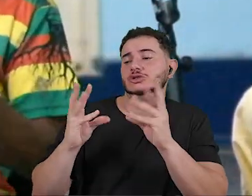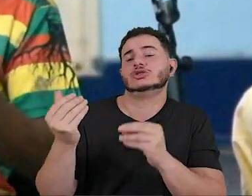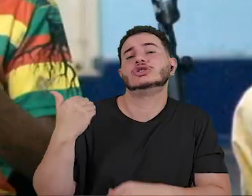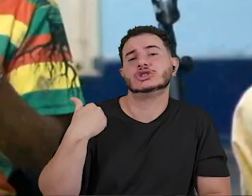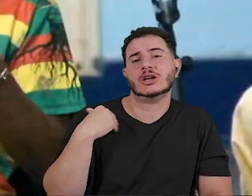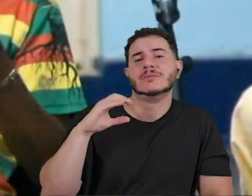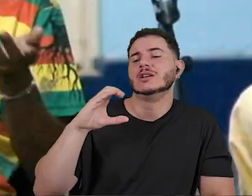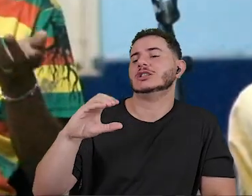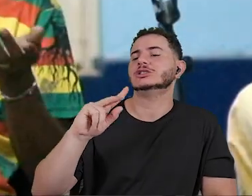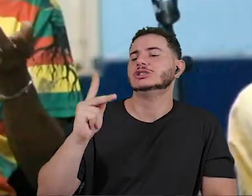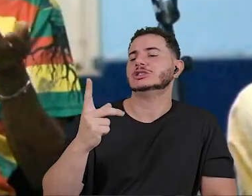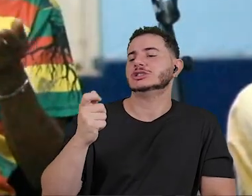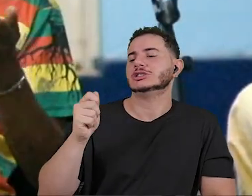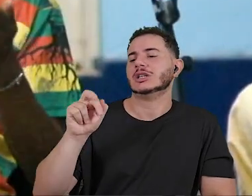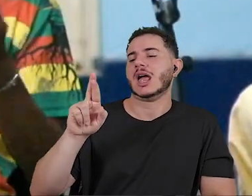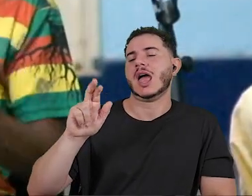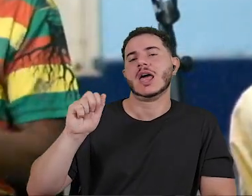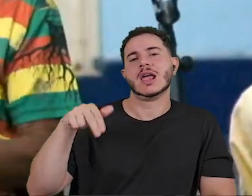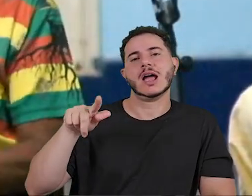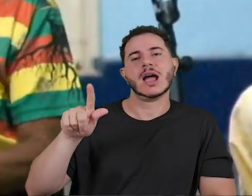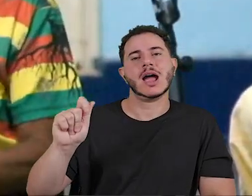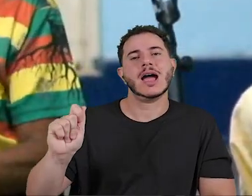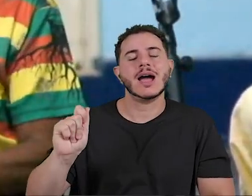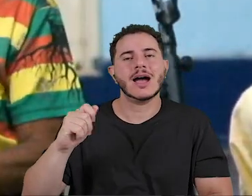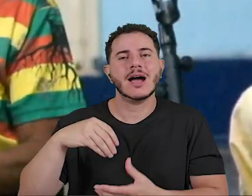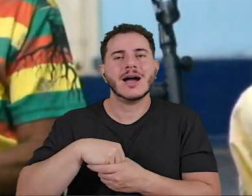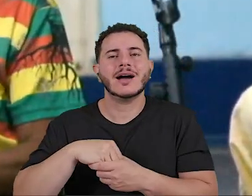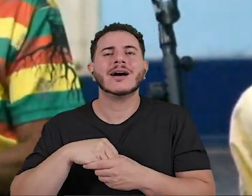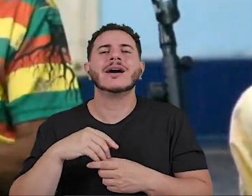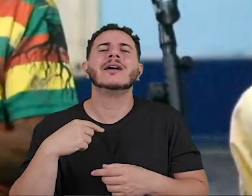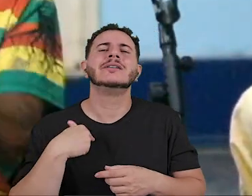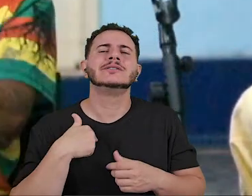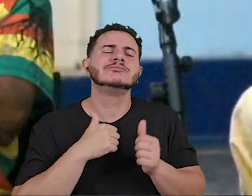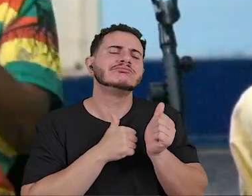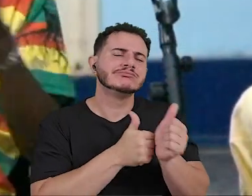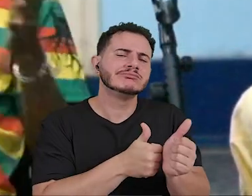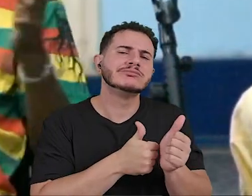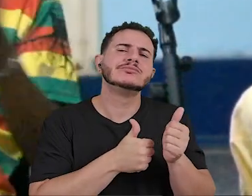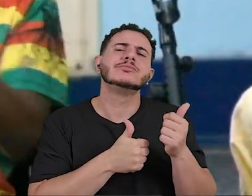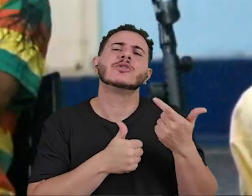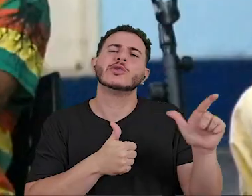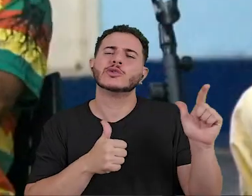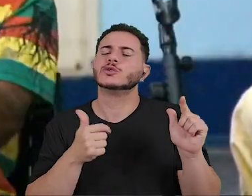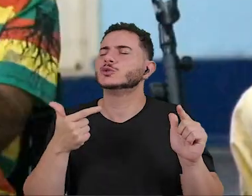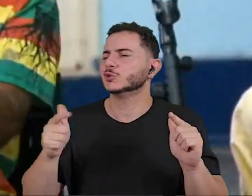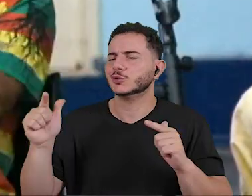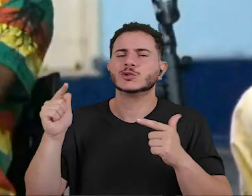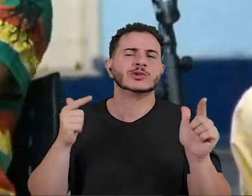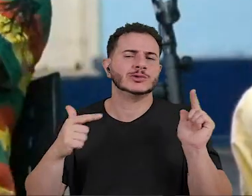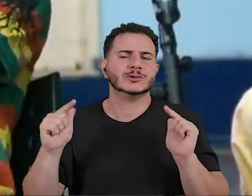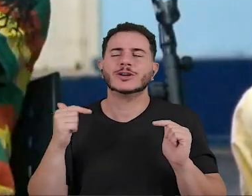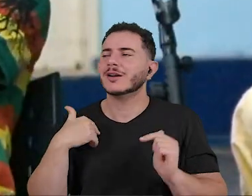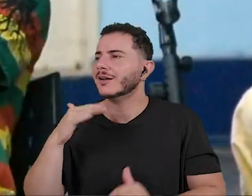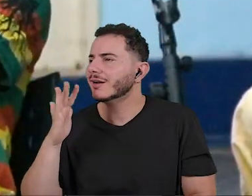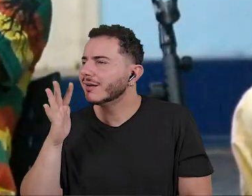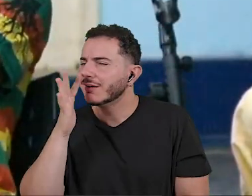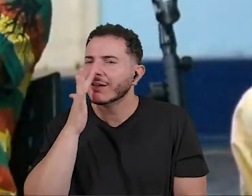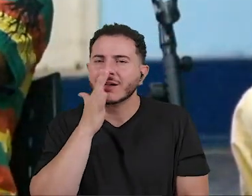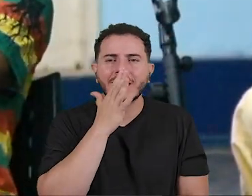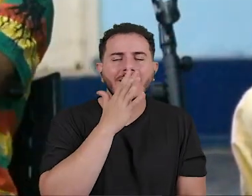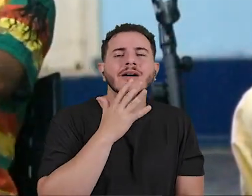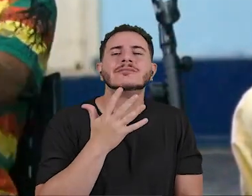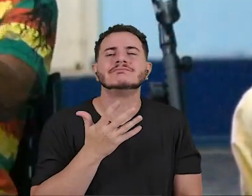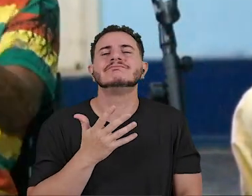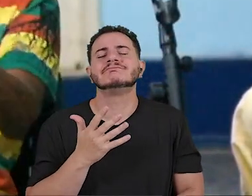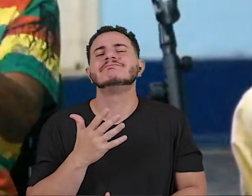acompanhei pastoril, gostava de coco, está entendendo como é que é. E fui botando um pedacinho de uma coisa com a outra,